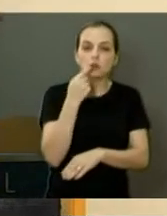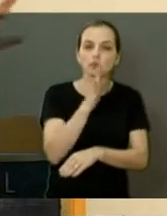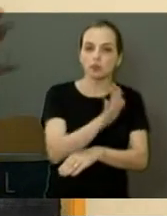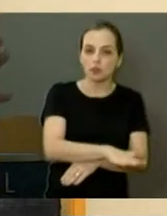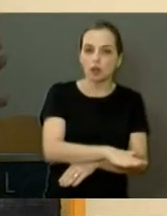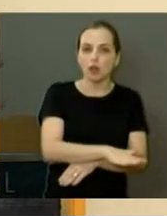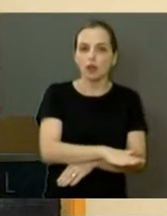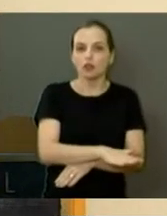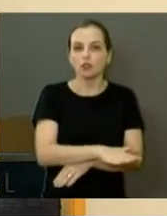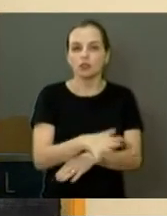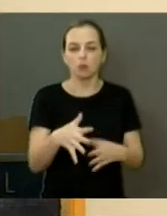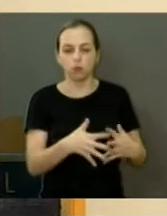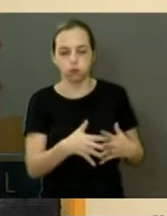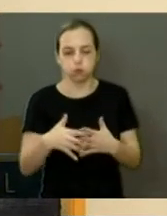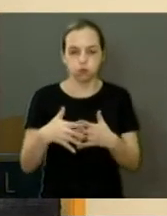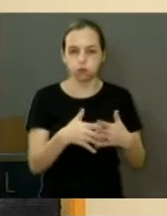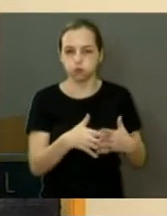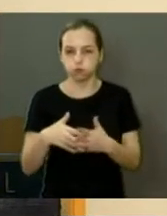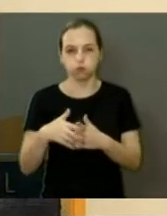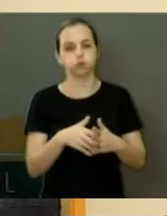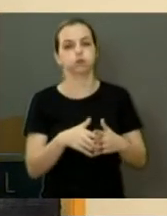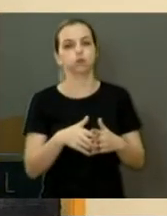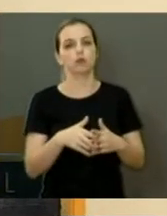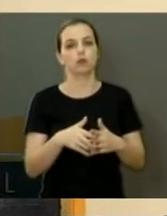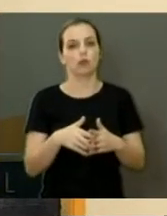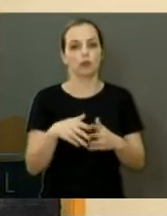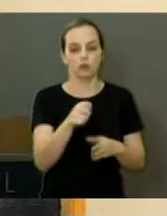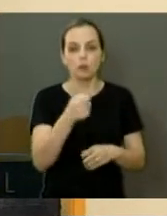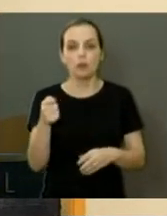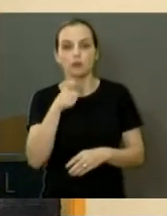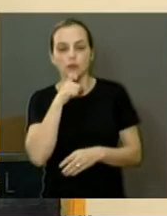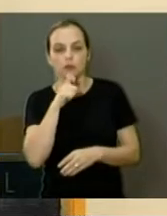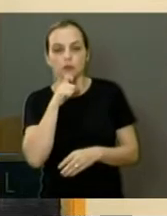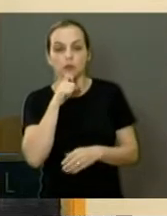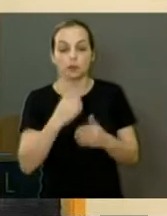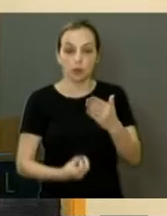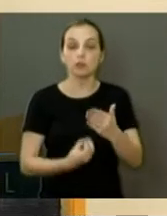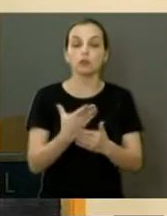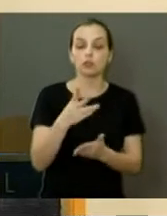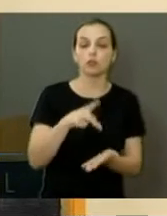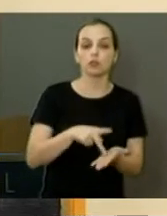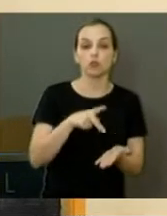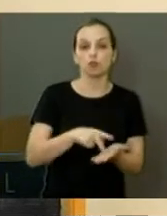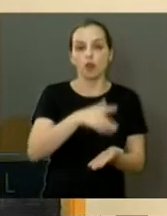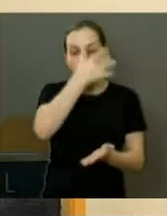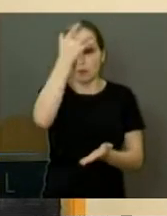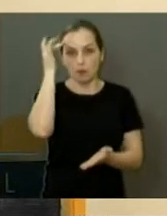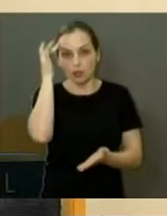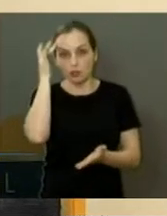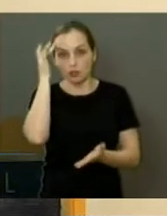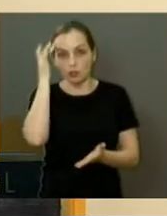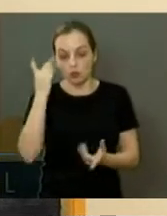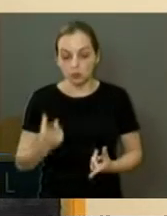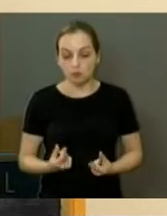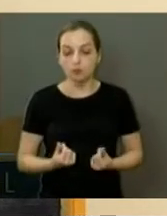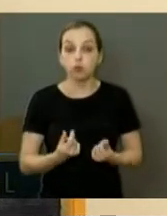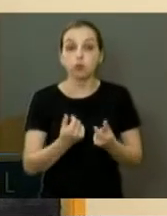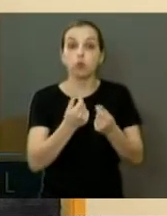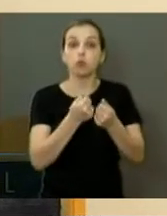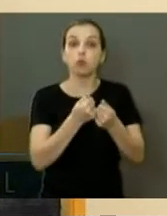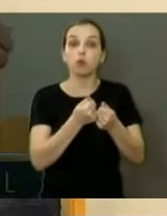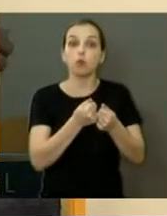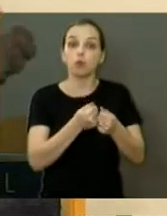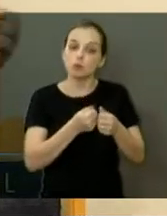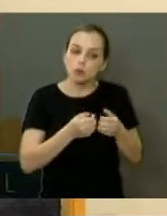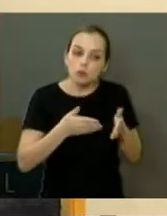lá e bagunça a geladeira. Está acontecendo isso daí. Essa situação está acontecendo. Pessoa de classe média alta, vão lá, encostam